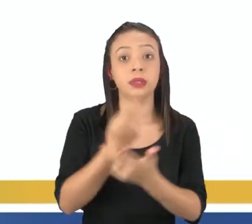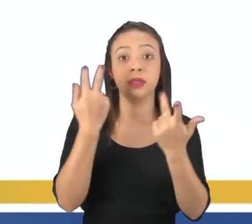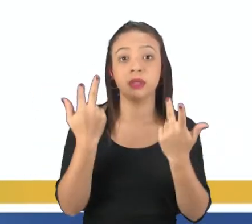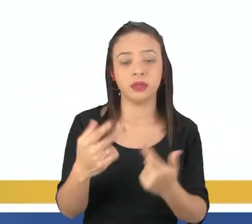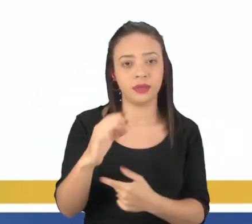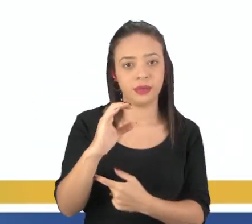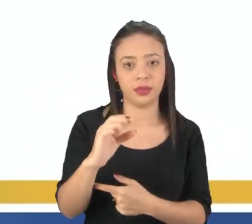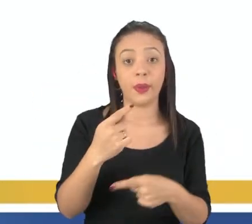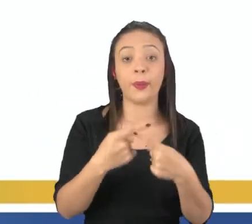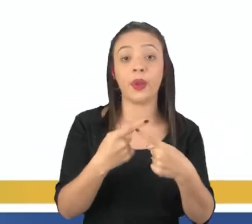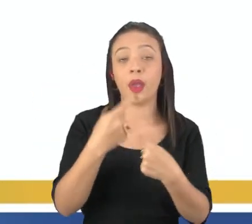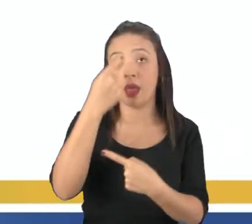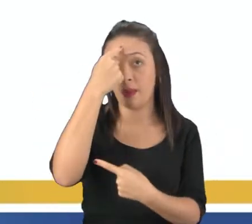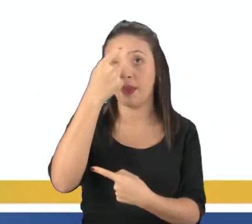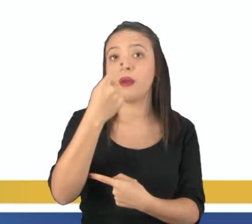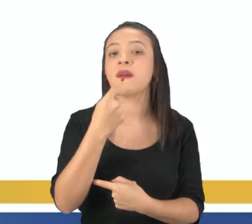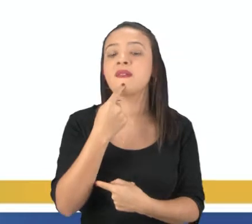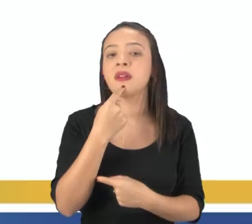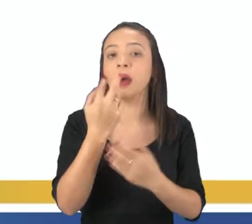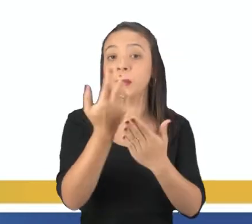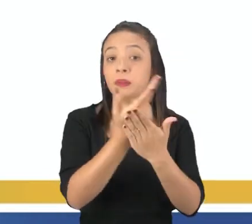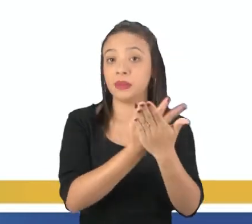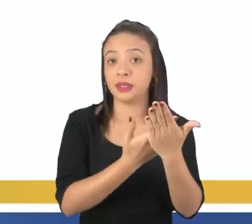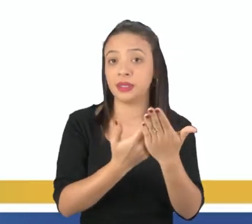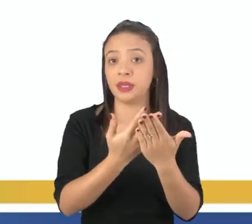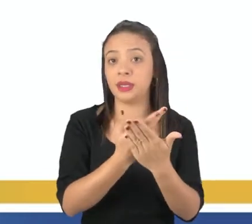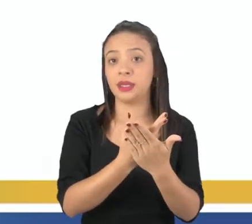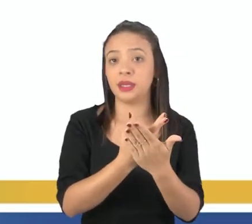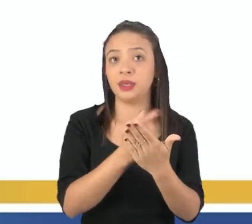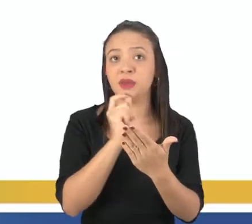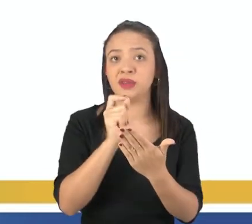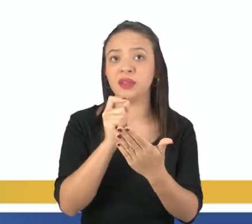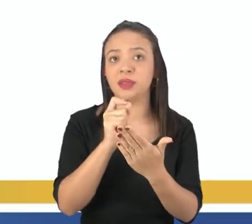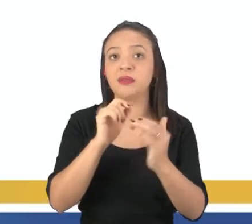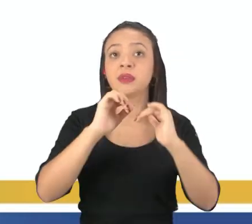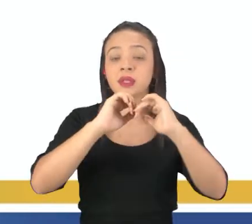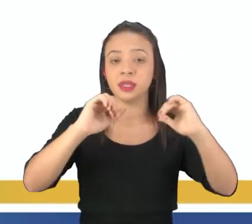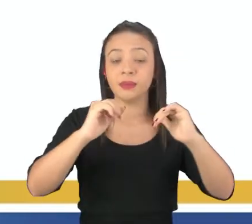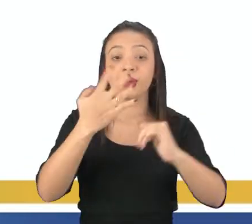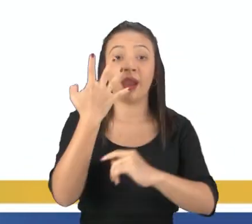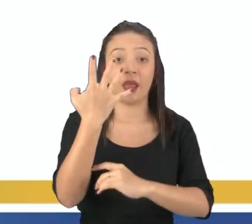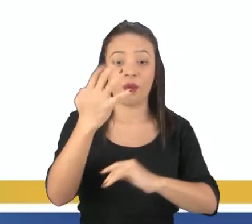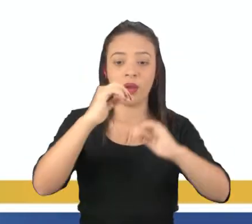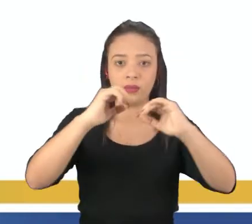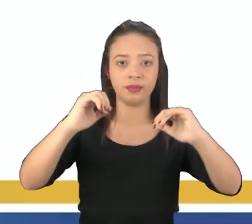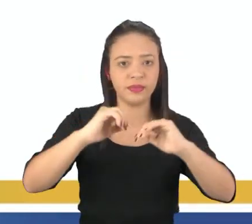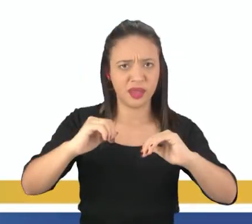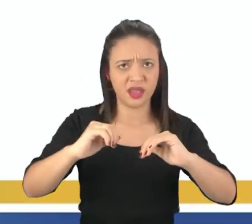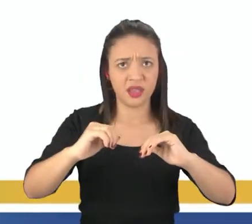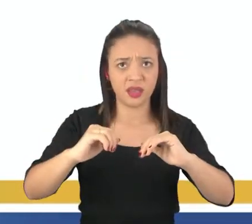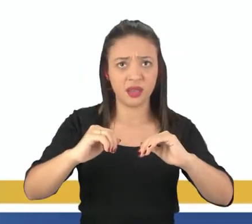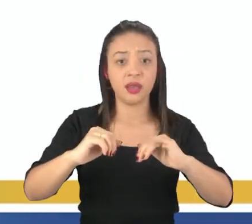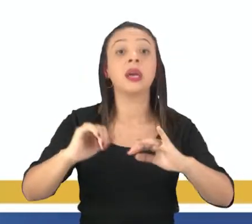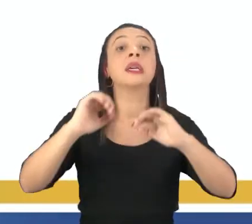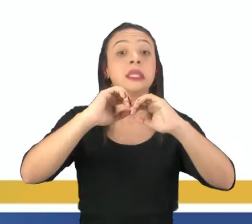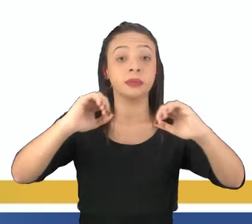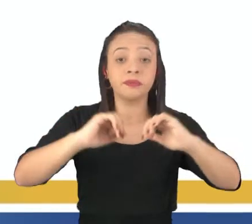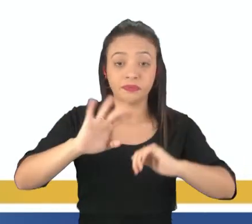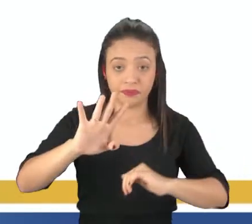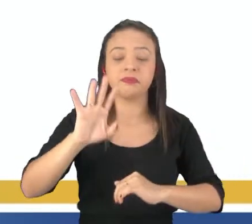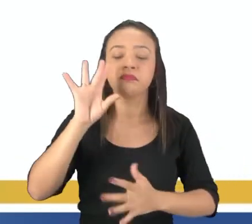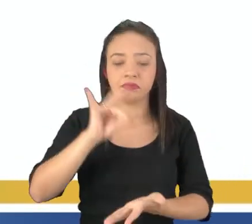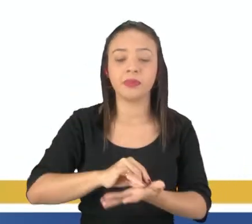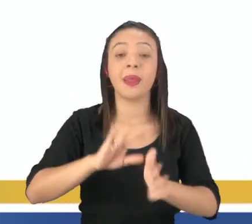A figura a parte pintada aí tem que foi dividido em quatro partes pode até ter sido dividido em